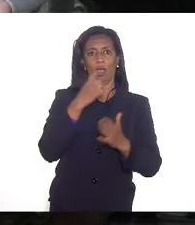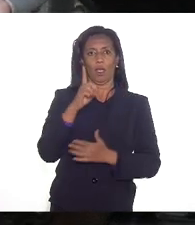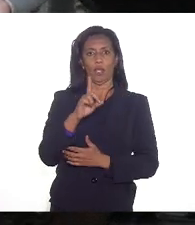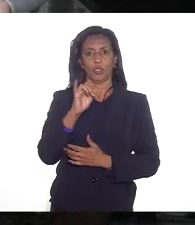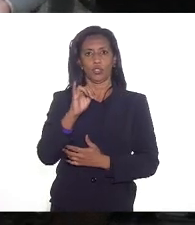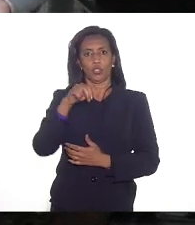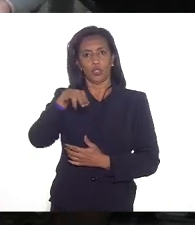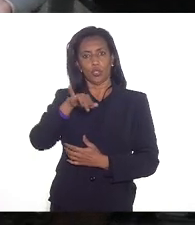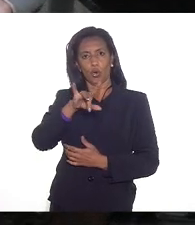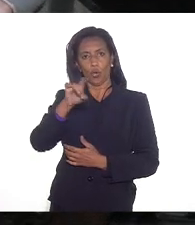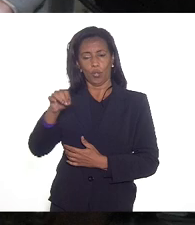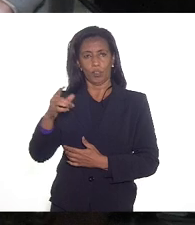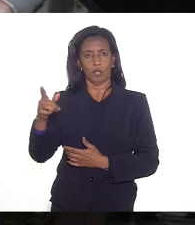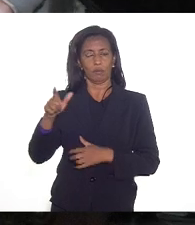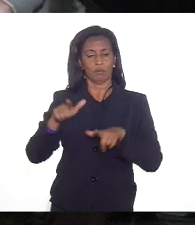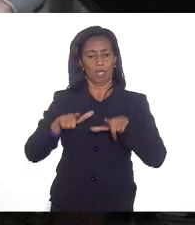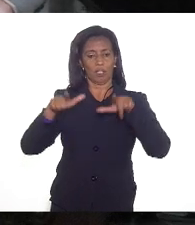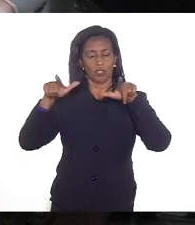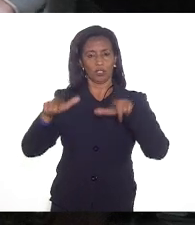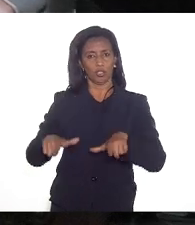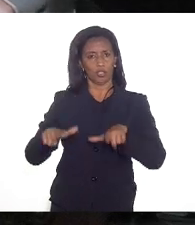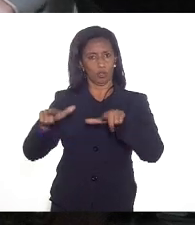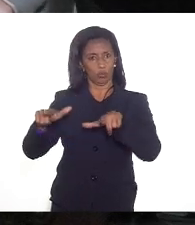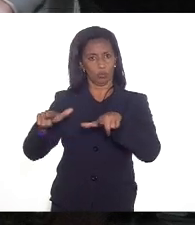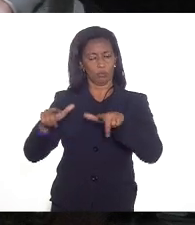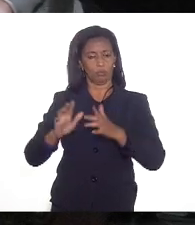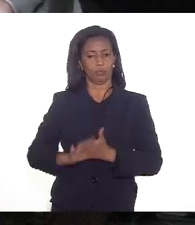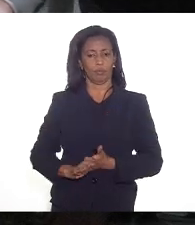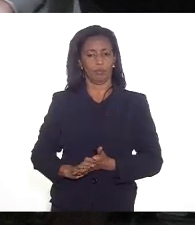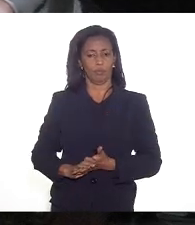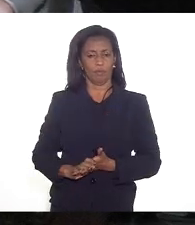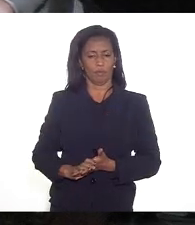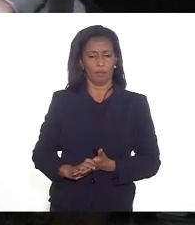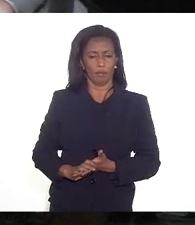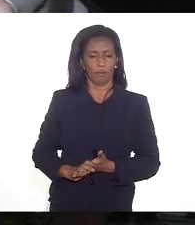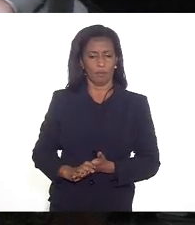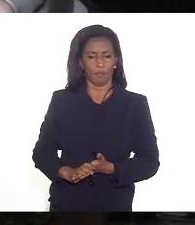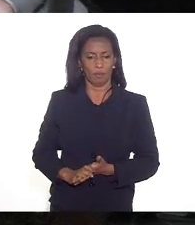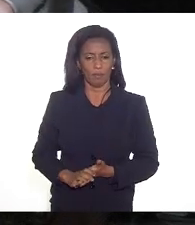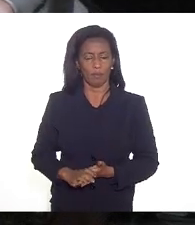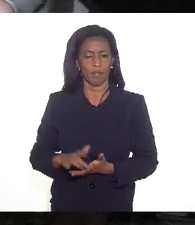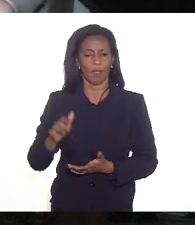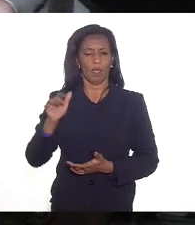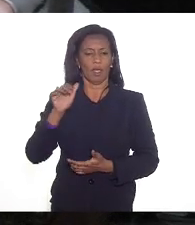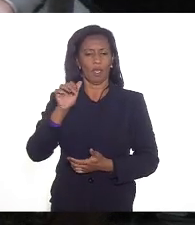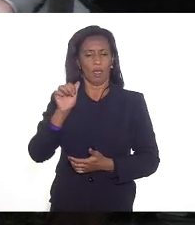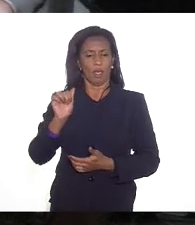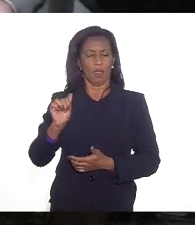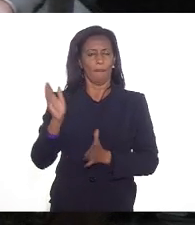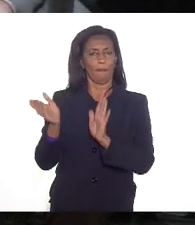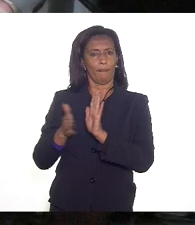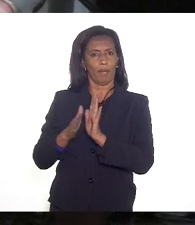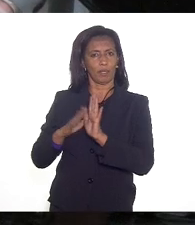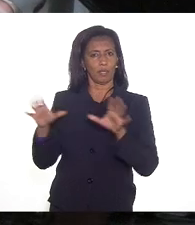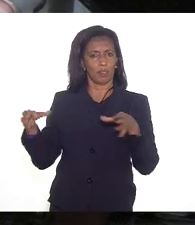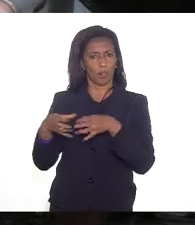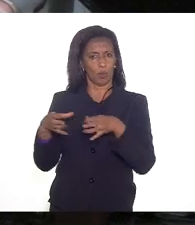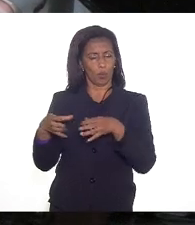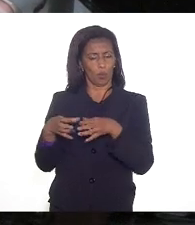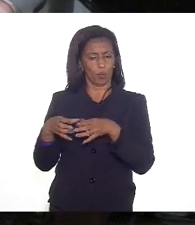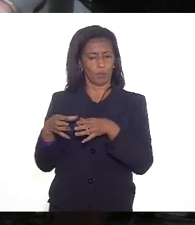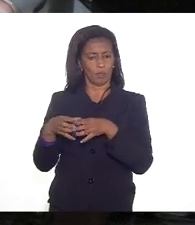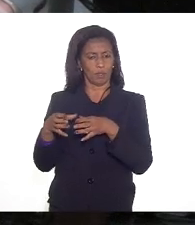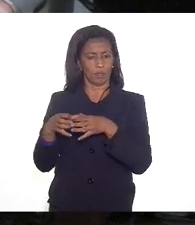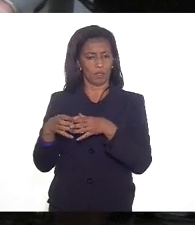Dionísio Lins que consegue o tipo de pênis é do estado do Rio de Janeiro a exercícios com a senhora doutora Débora Pereira Rodrigues presidente da Comissão de normas internas